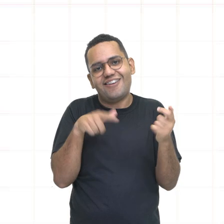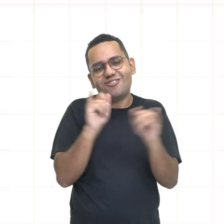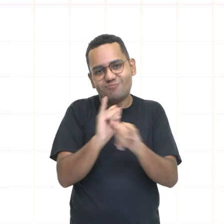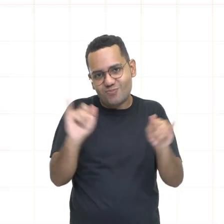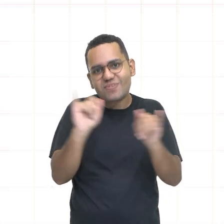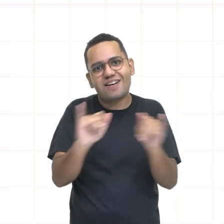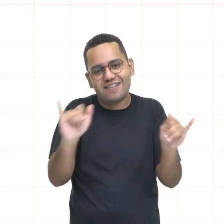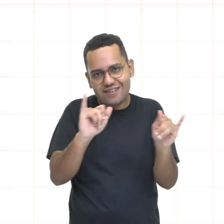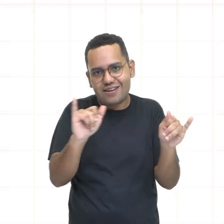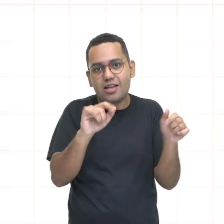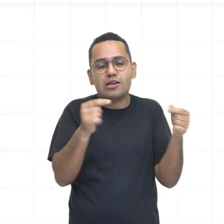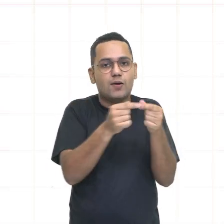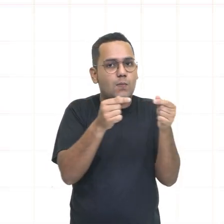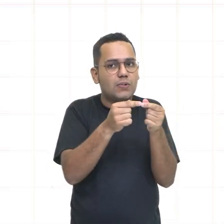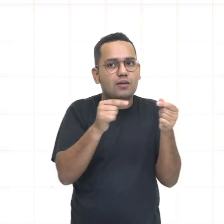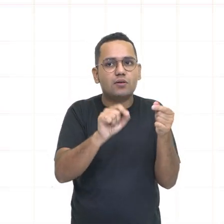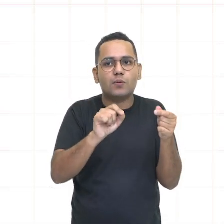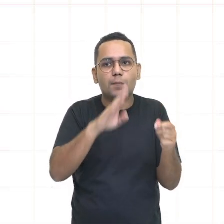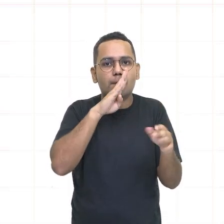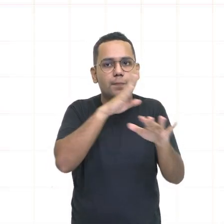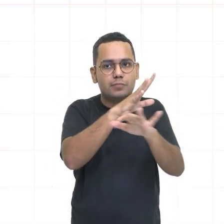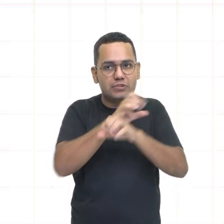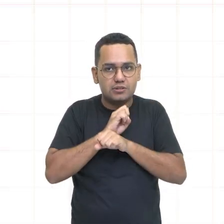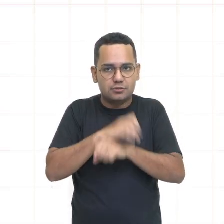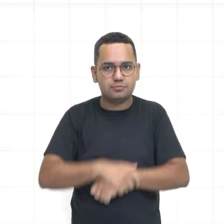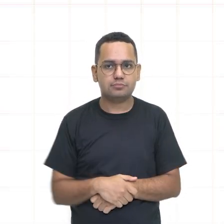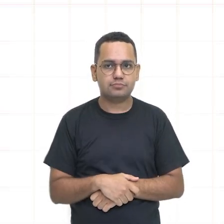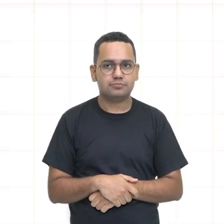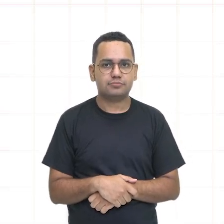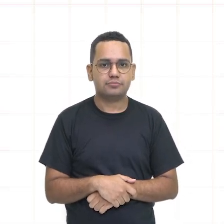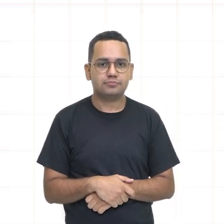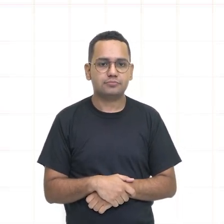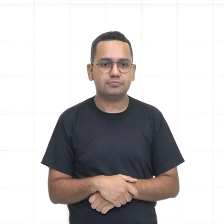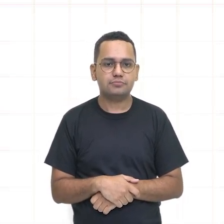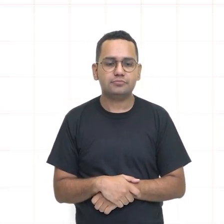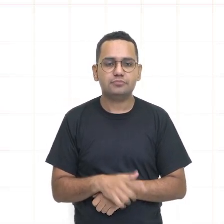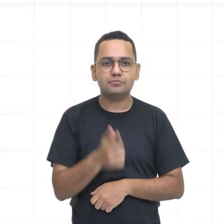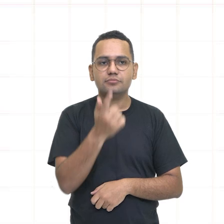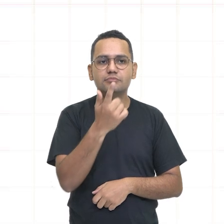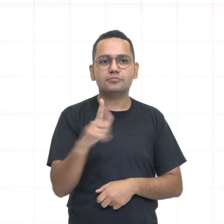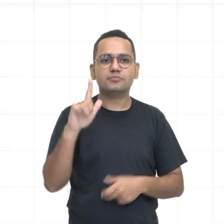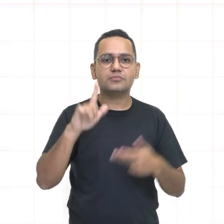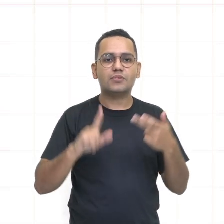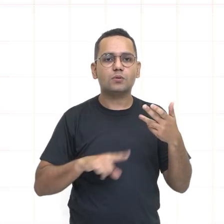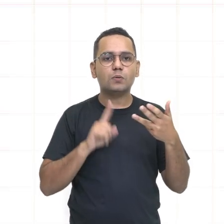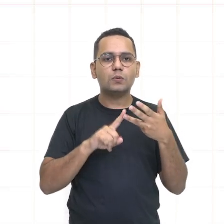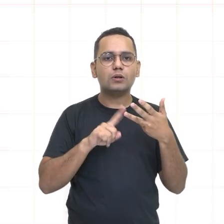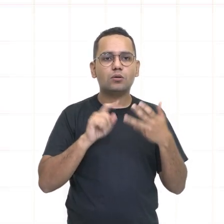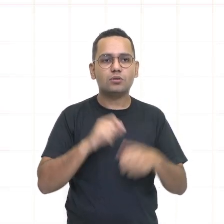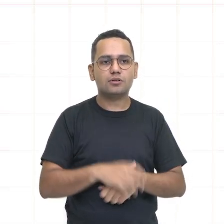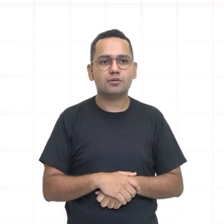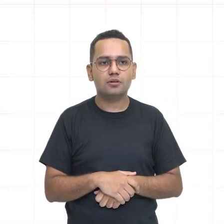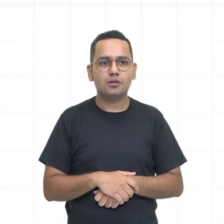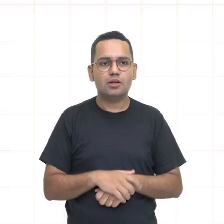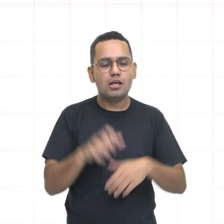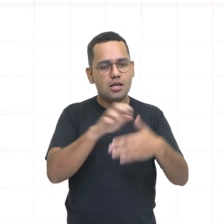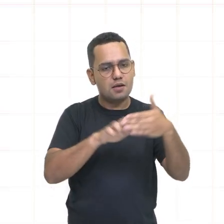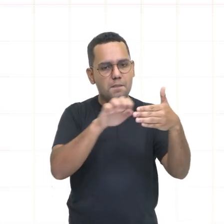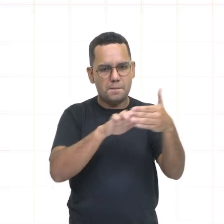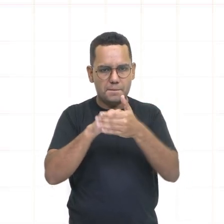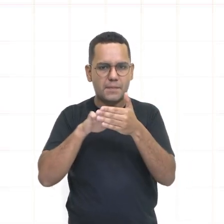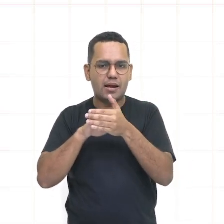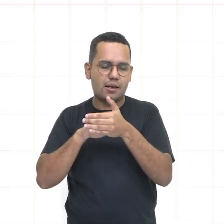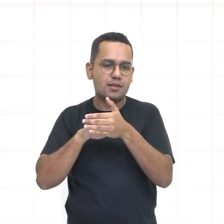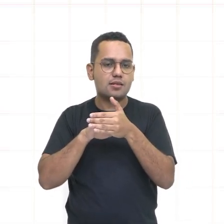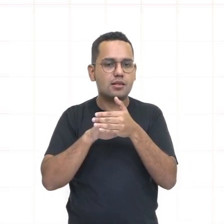justamente à censura, ok? Corporativismo, vamos observar aí a intervenção do Estado na economia.